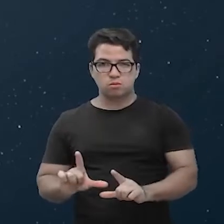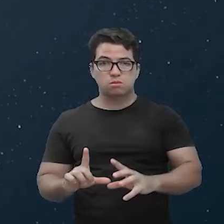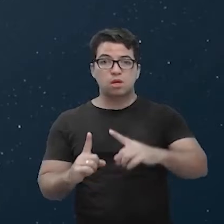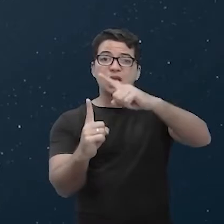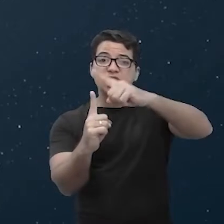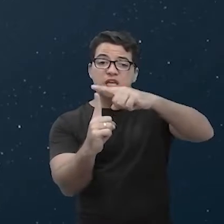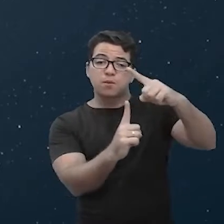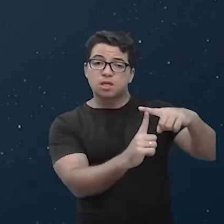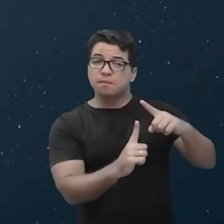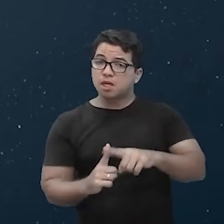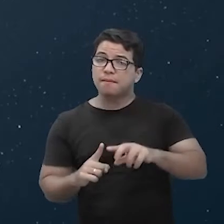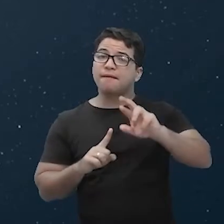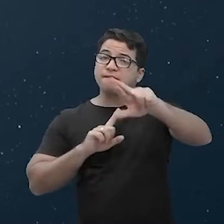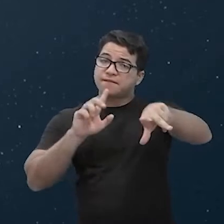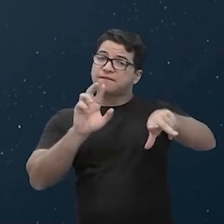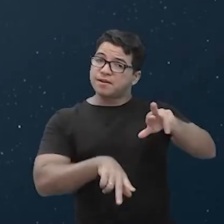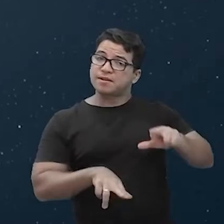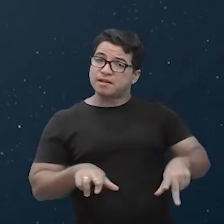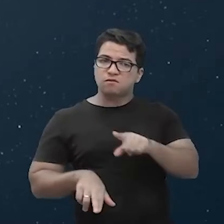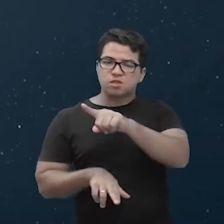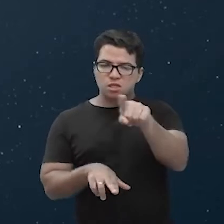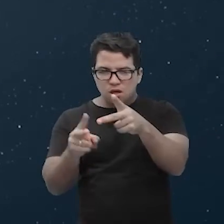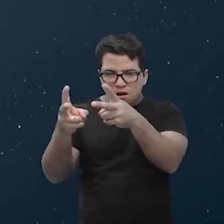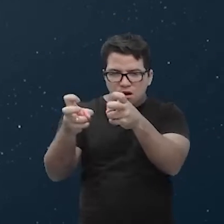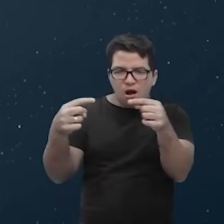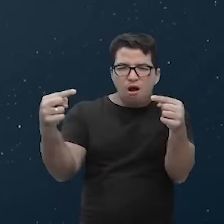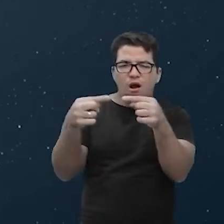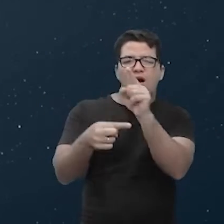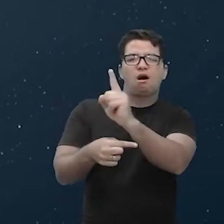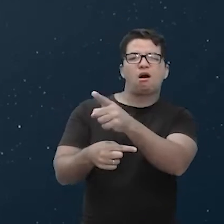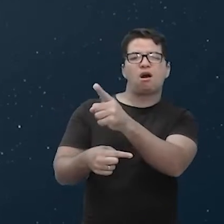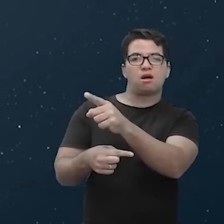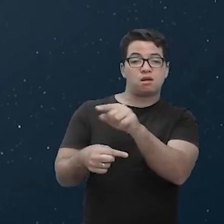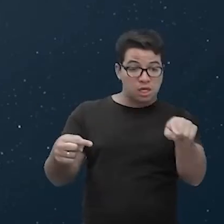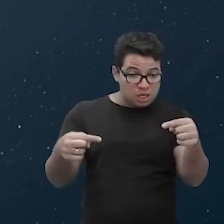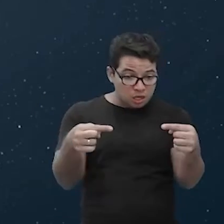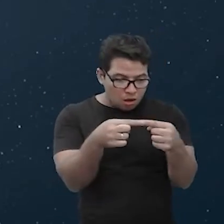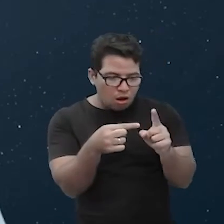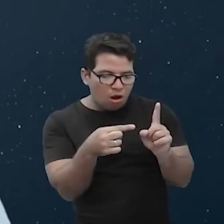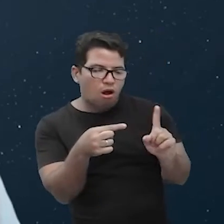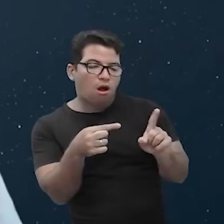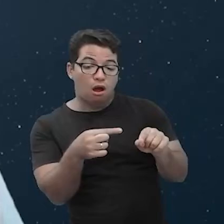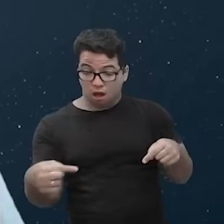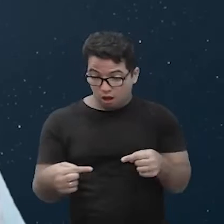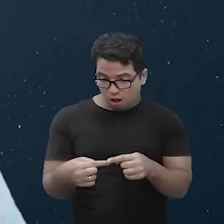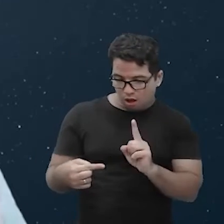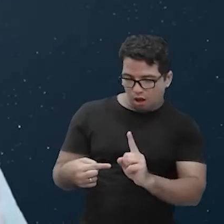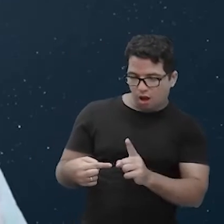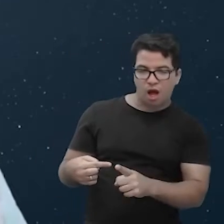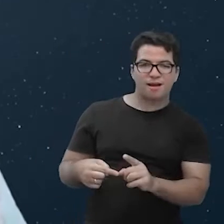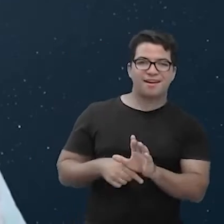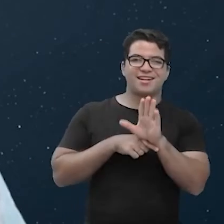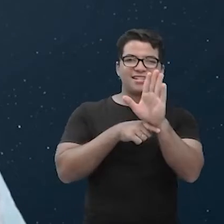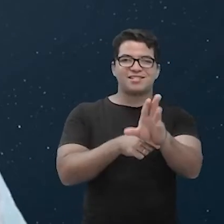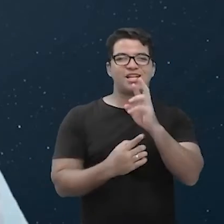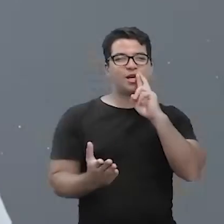já de cara reconhecer a intencionalidade desse gênero, já está ali bem encaminhado para marcar a resposta correta.